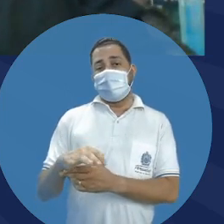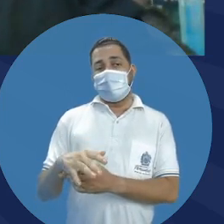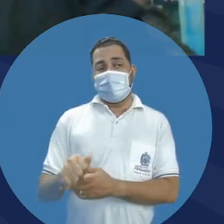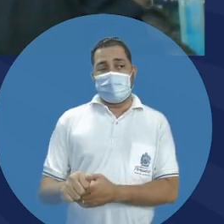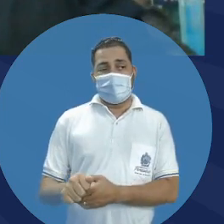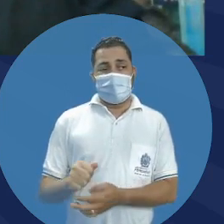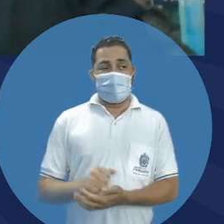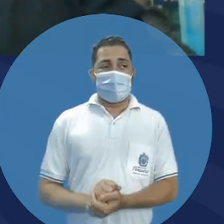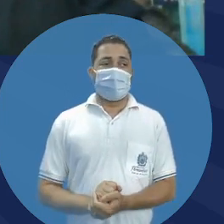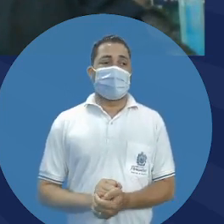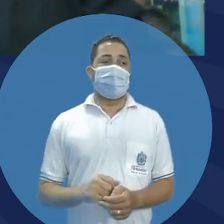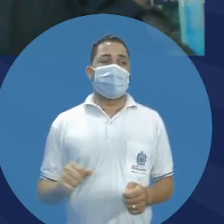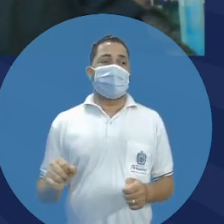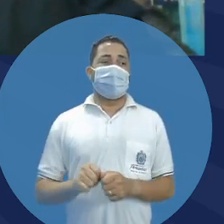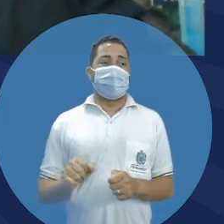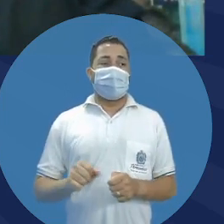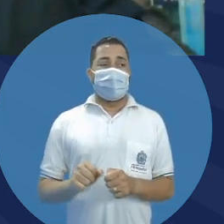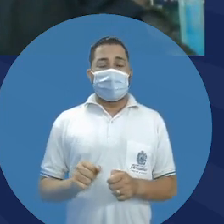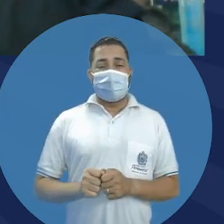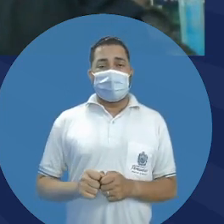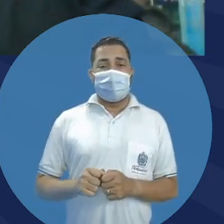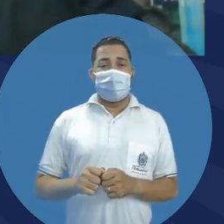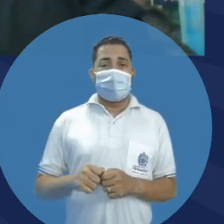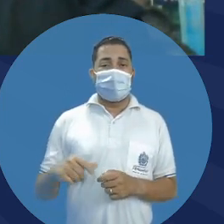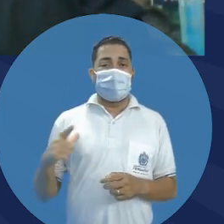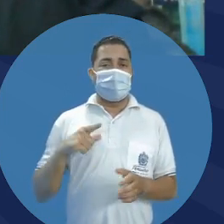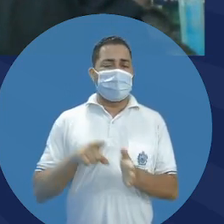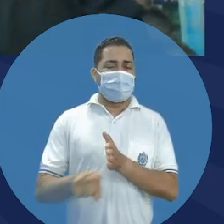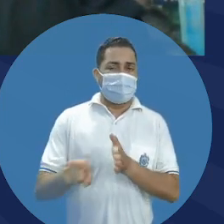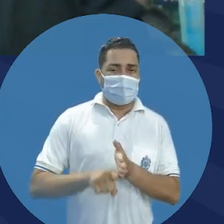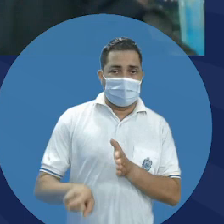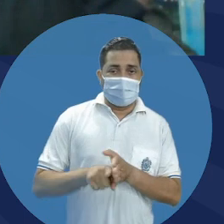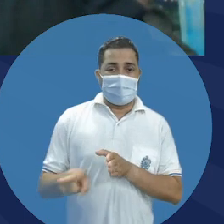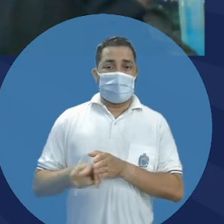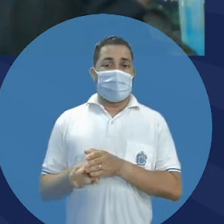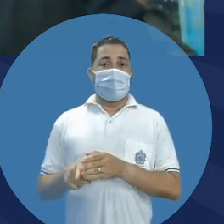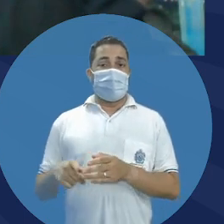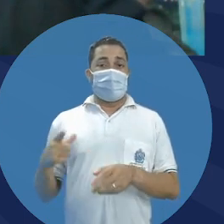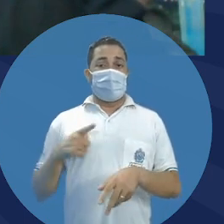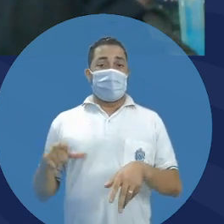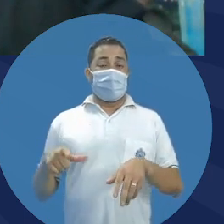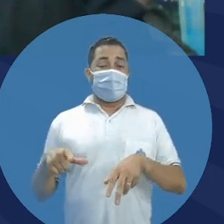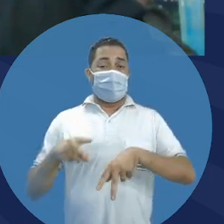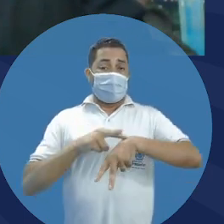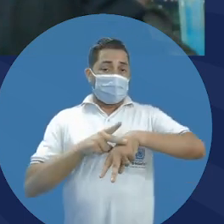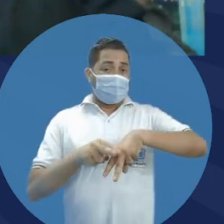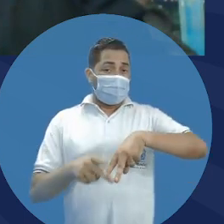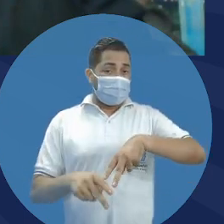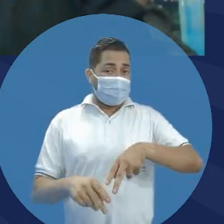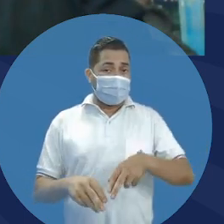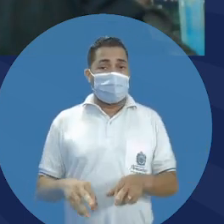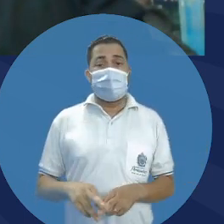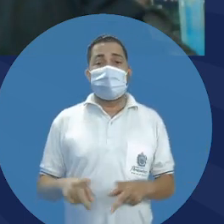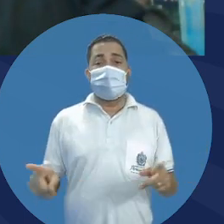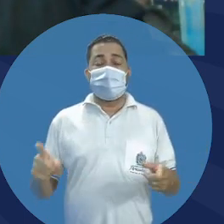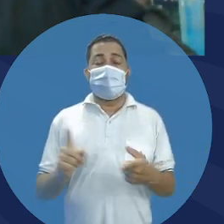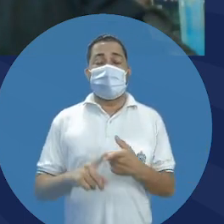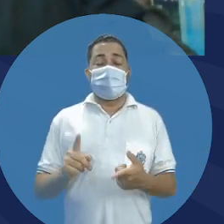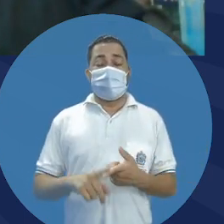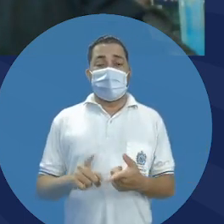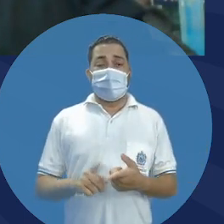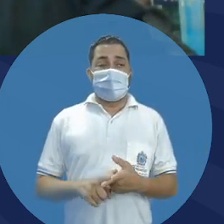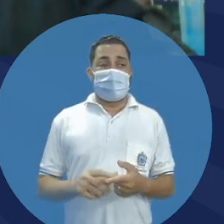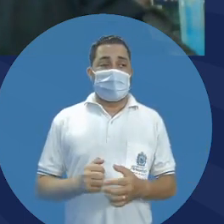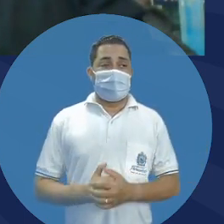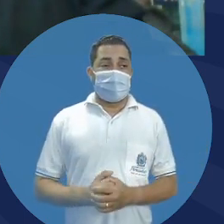está trazendo um debate bastante relevante sobre as questões da desigualdade de gênero e aproveitou para dar um recado